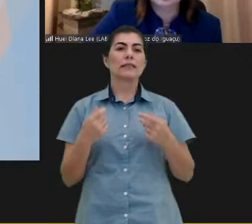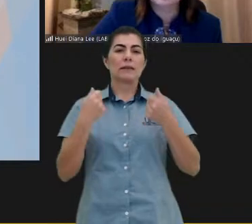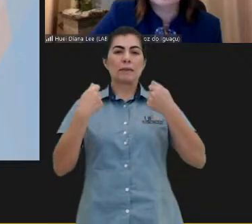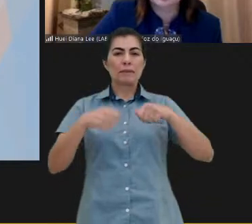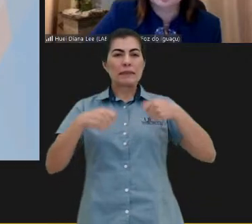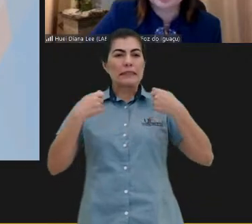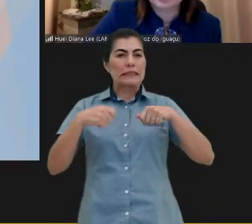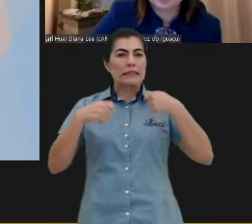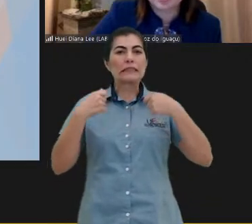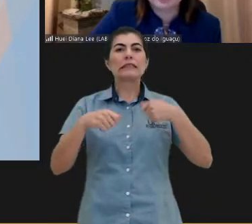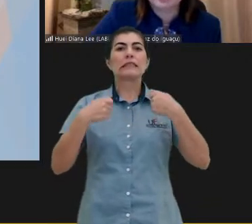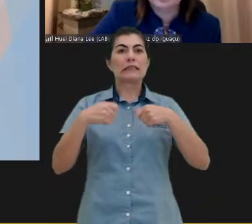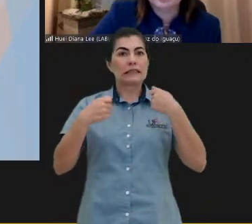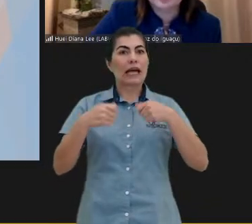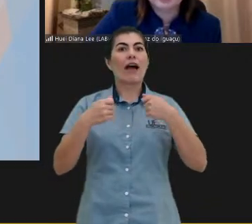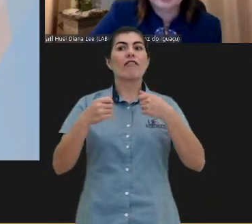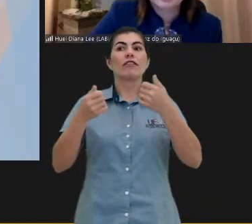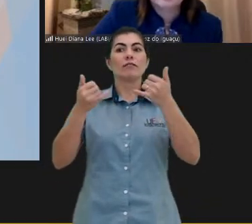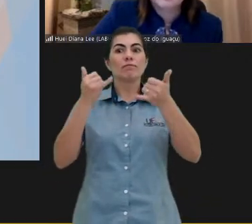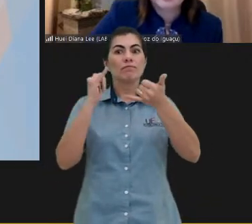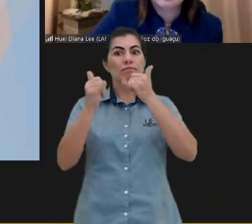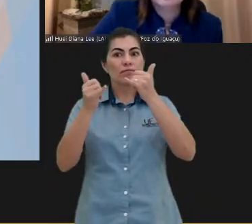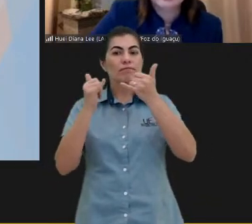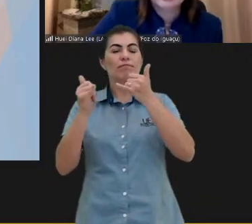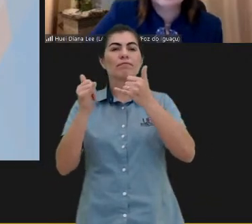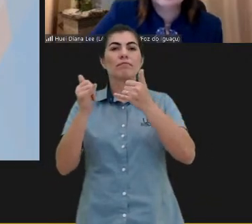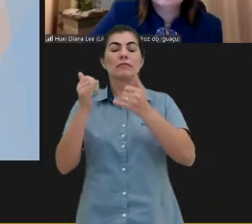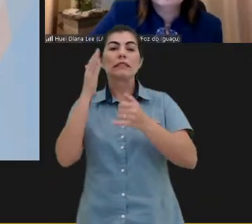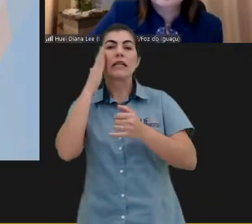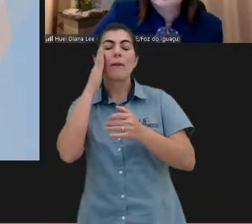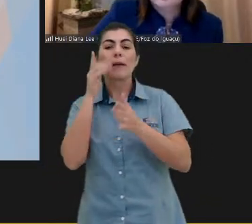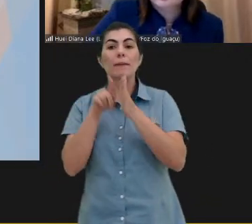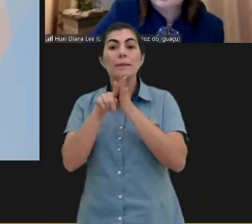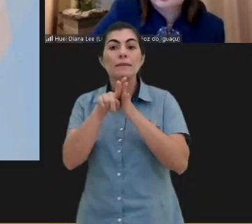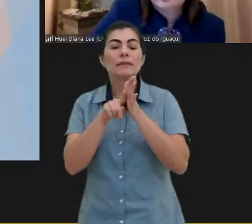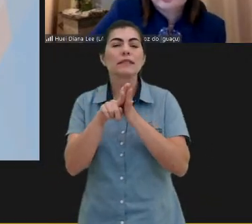essas consultas aos bancos de dados, para que o dado